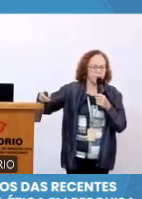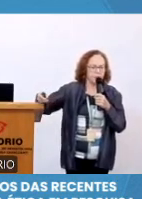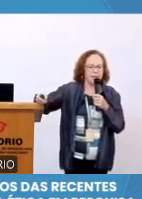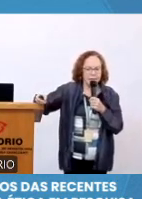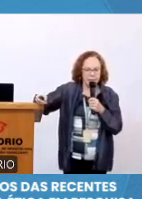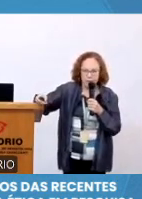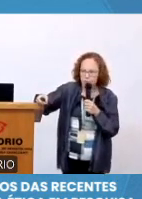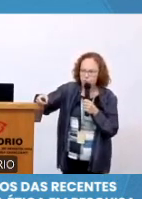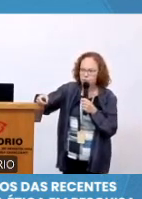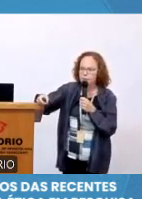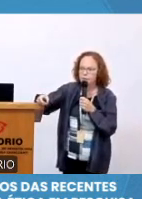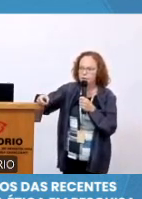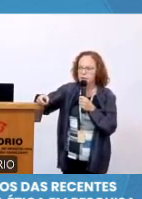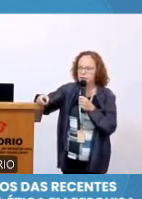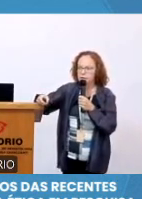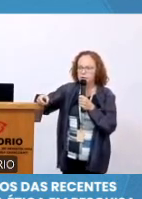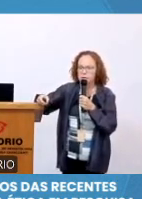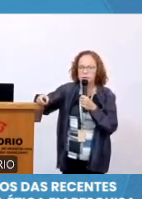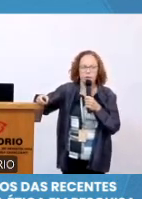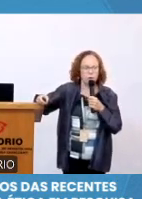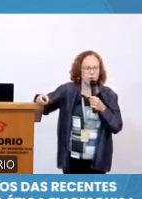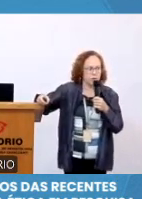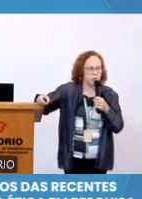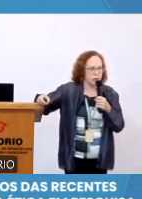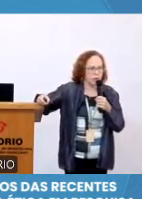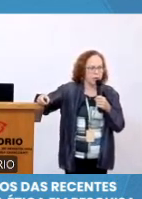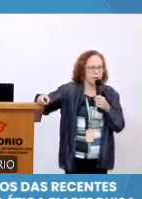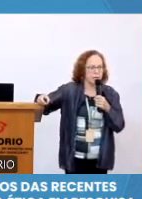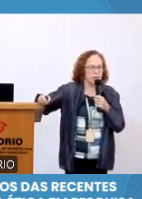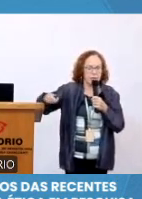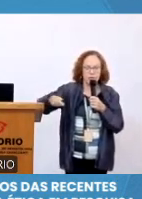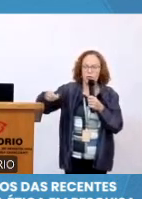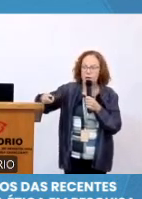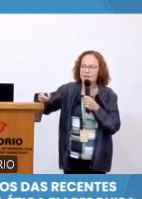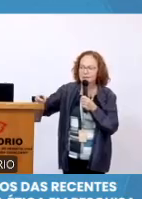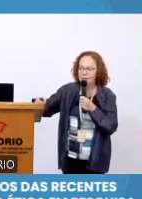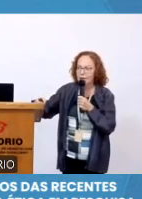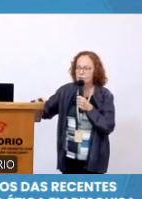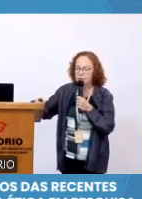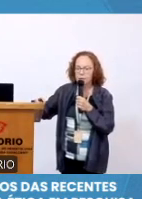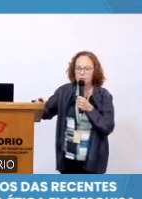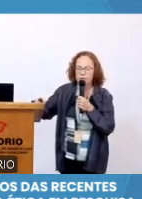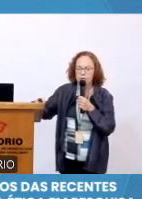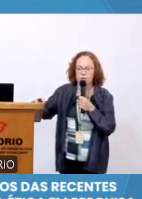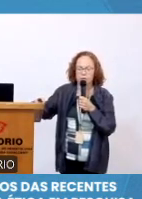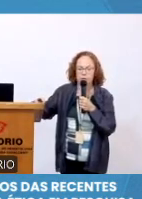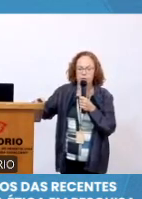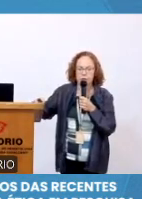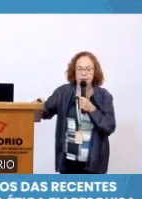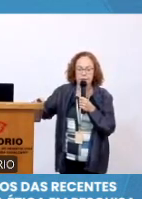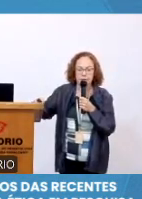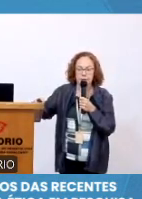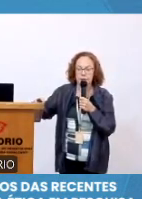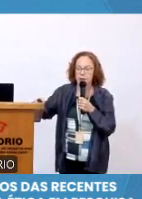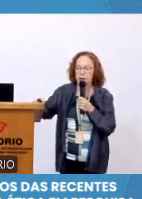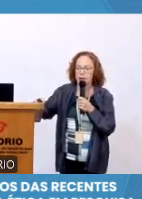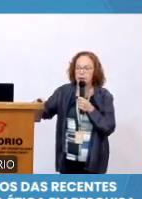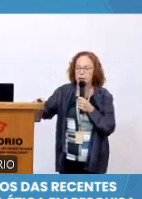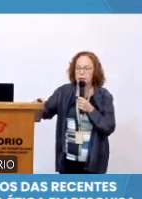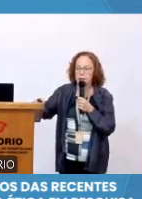com detentos, pesquisas que podem, se a pessoa assinar um termo de consentimento livre e